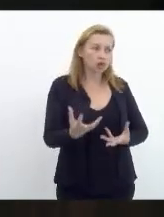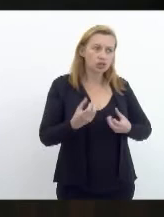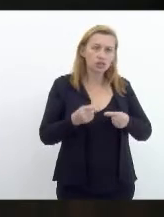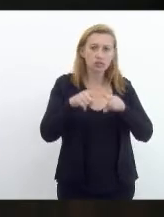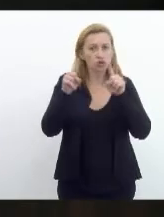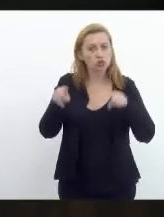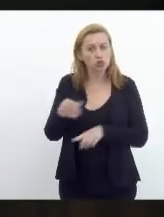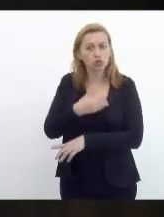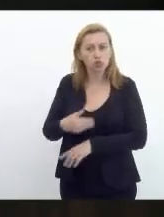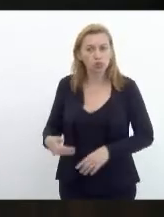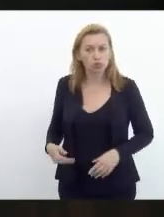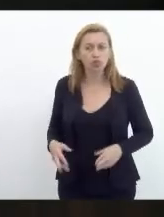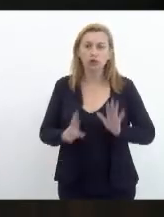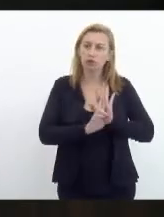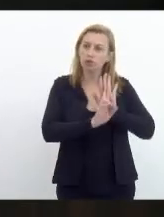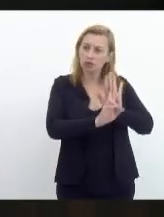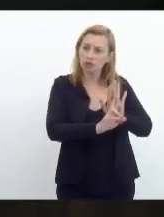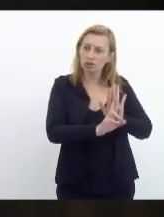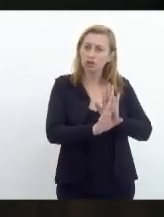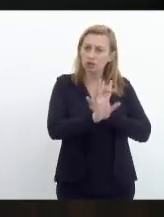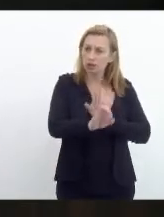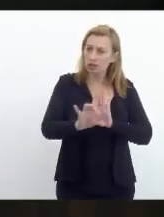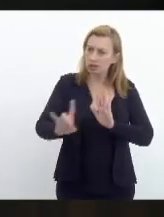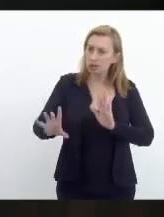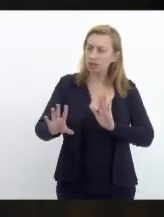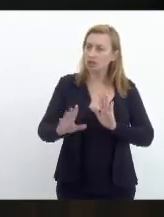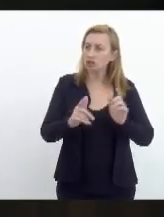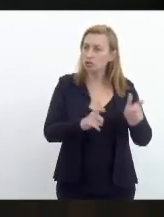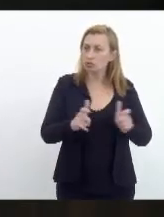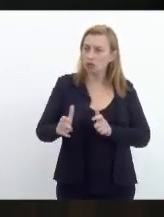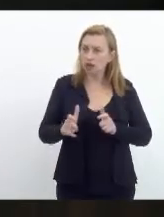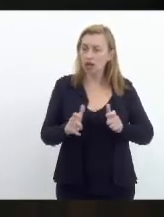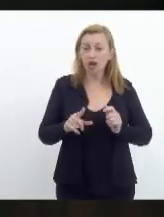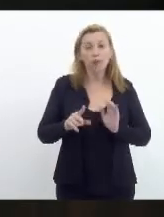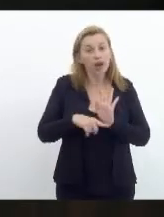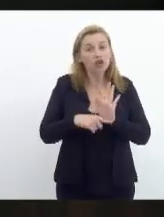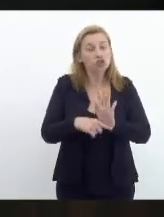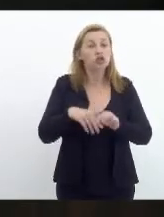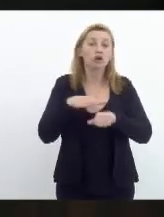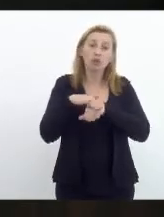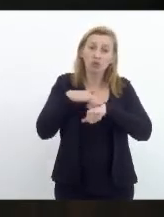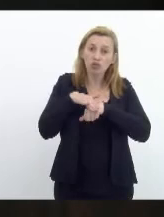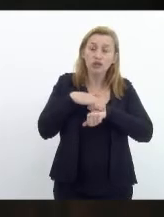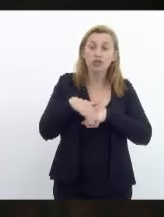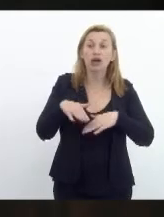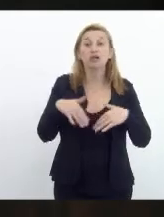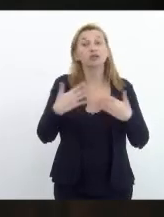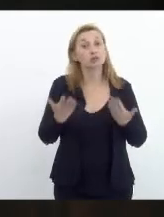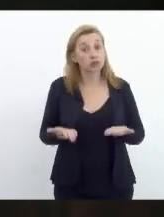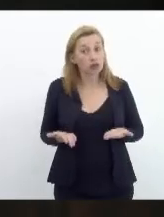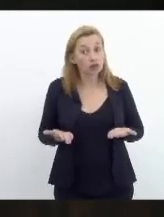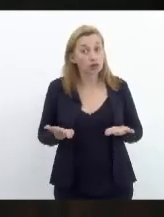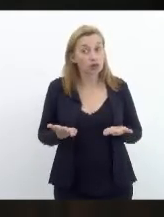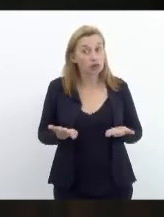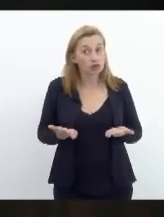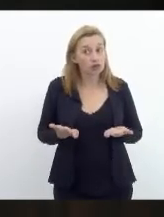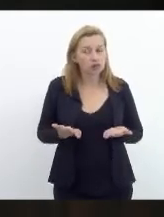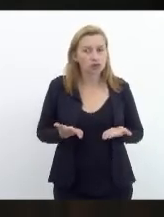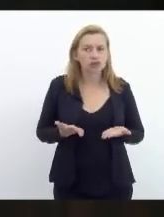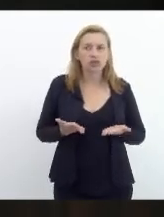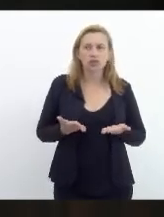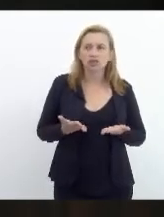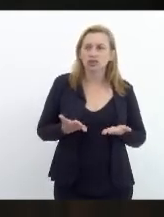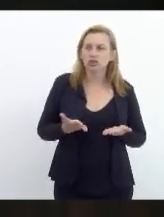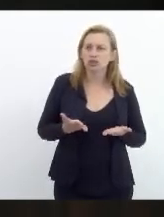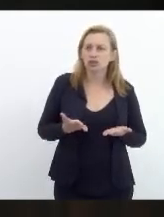servidor público, o representante de cada categoria, é no intuito de ajudar, de conversar. Então, na marra, na ignorância,